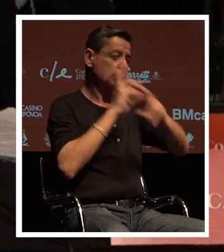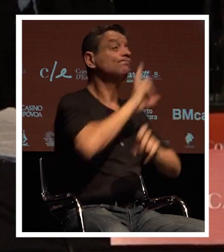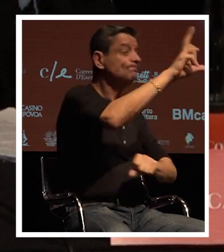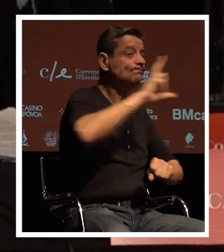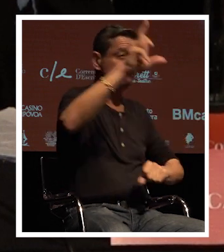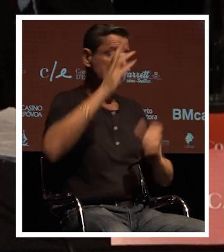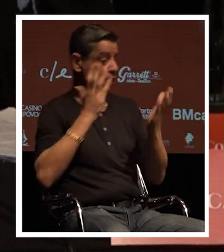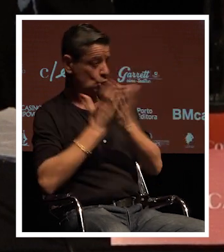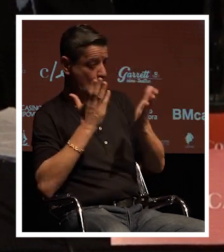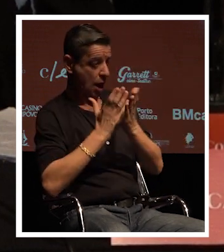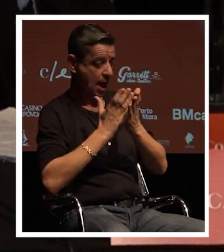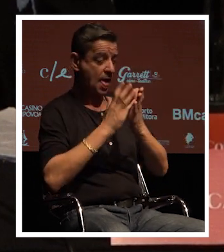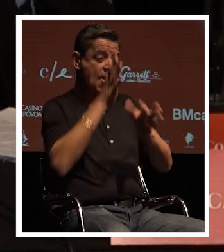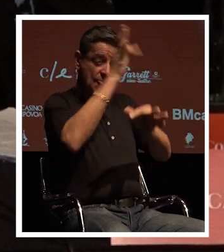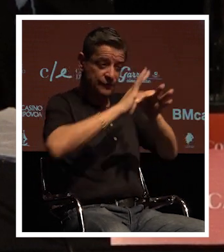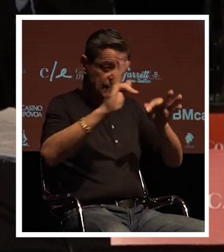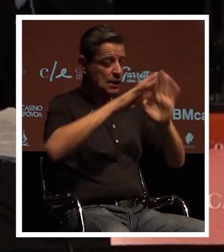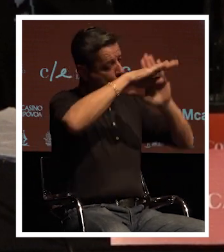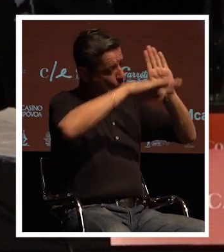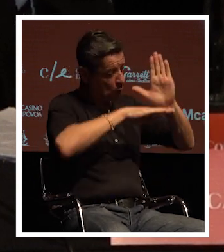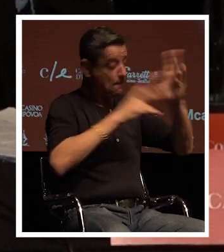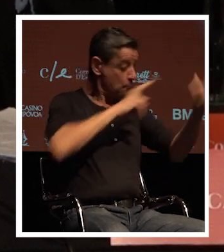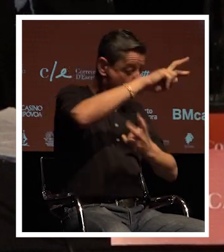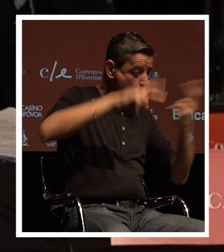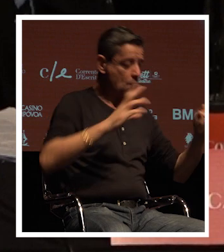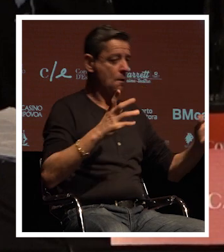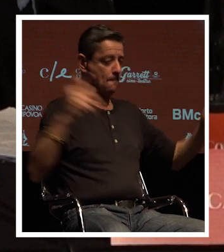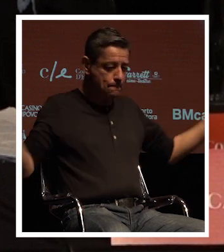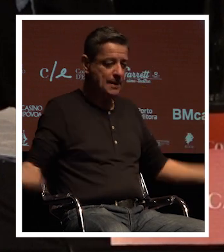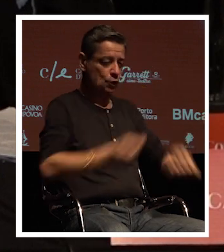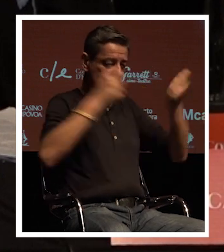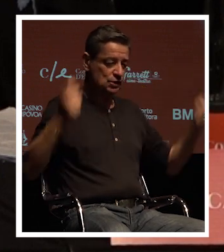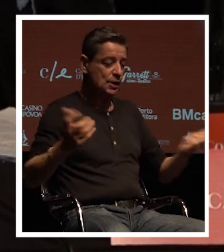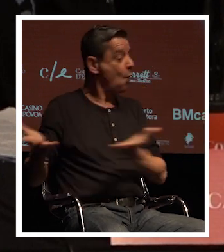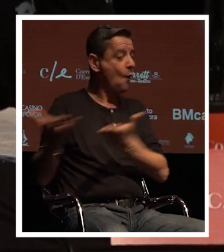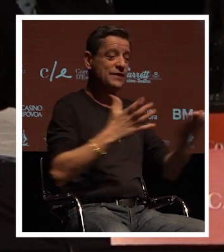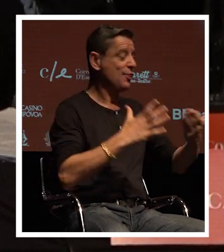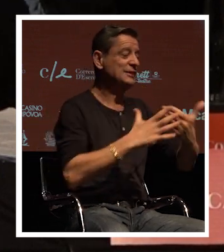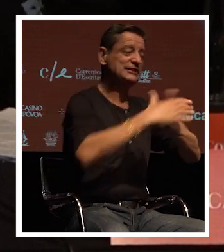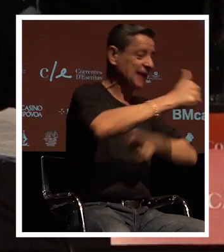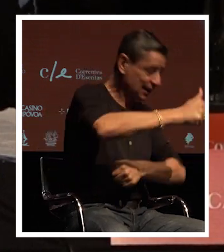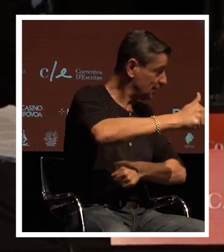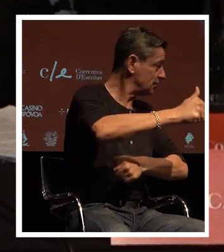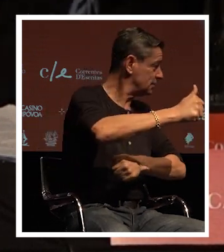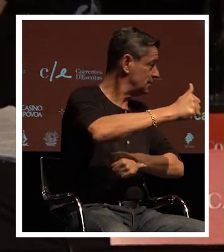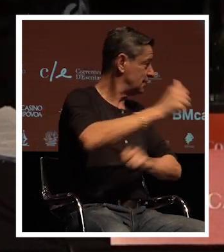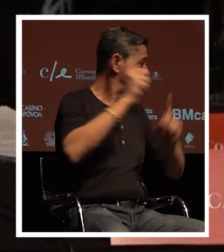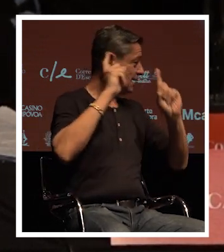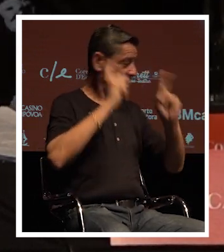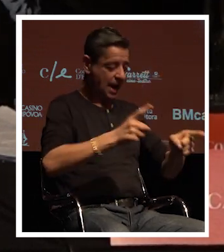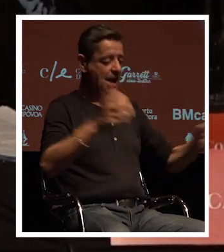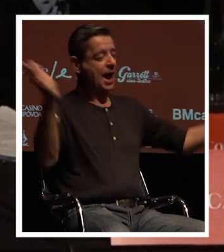escolas definem o programa procuram patrocínios não convidam chatos e dão abraços apertados à